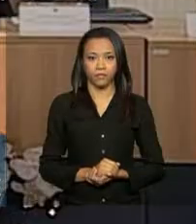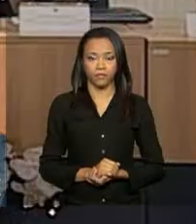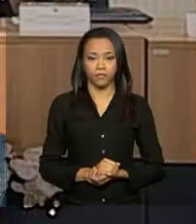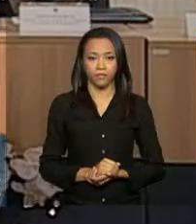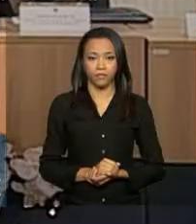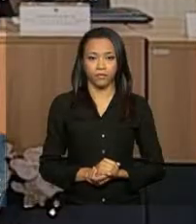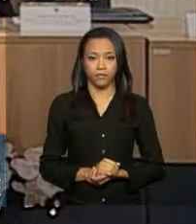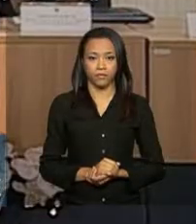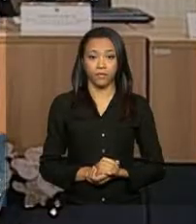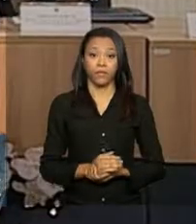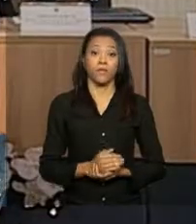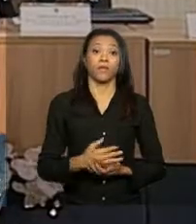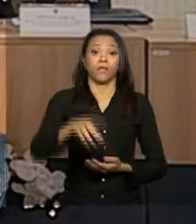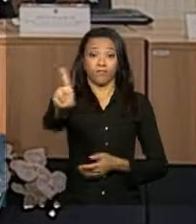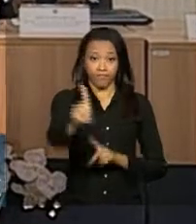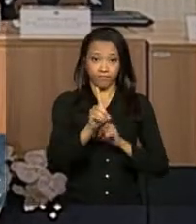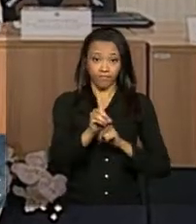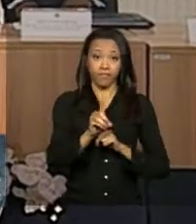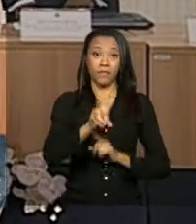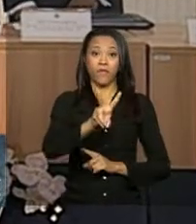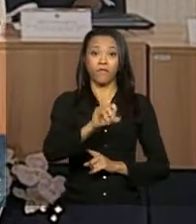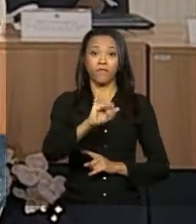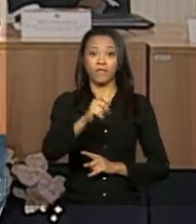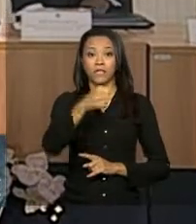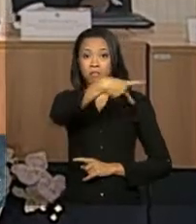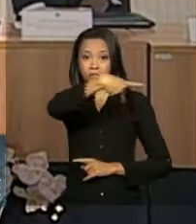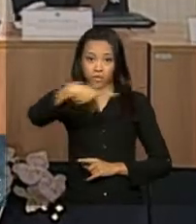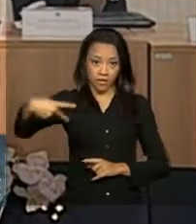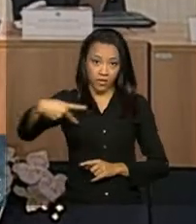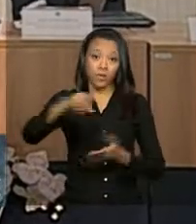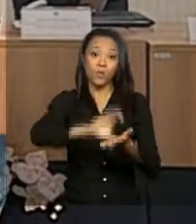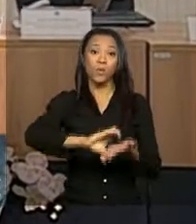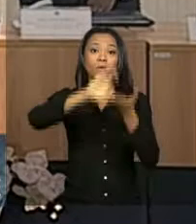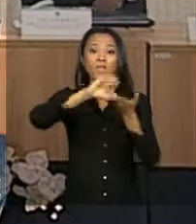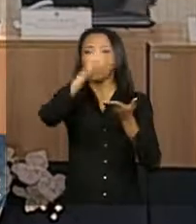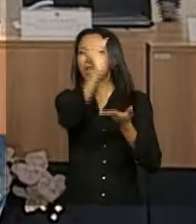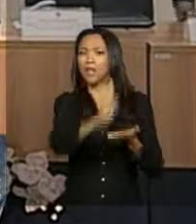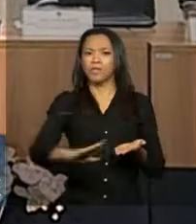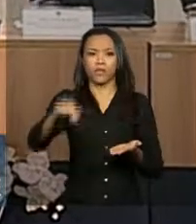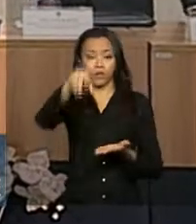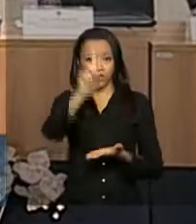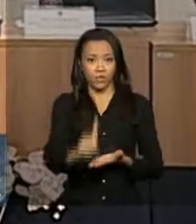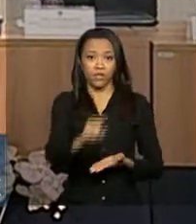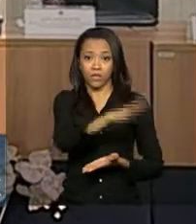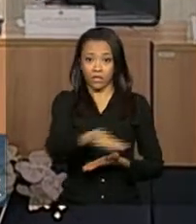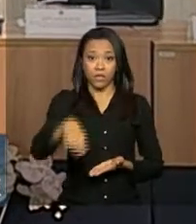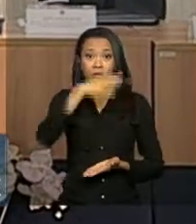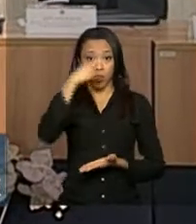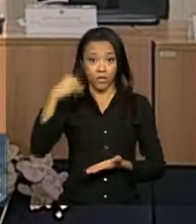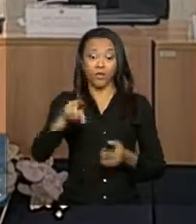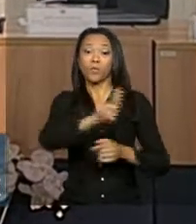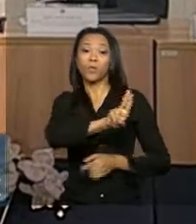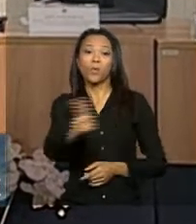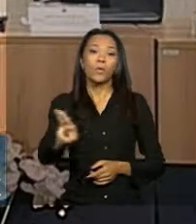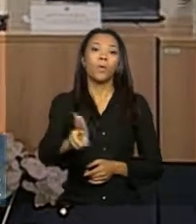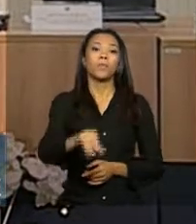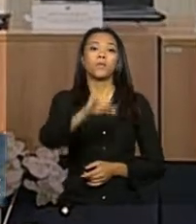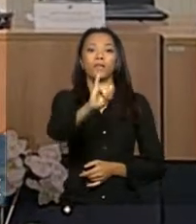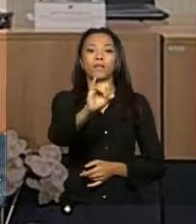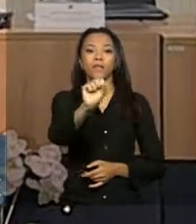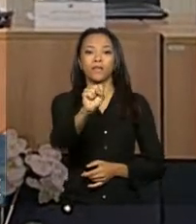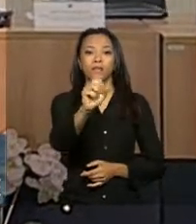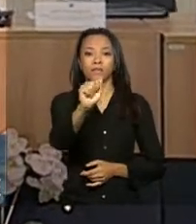ea vice presidente do conselho nacional dos direitos da criança e do adolescente maria isabel da silva